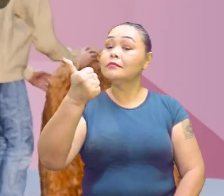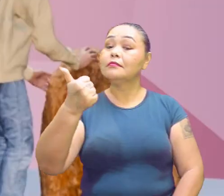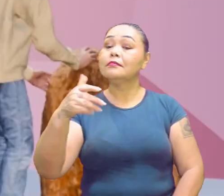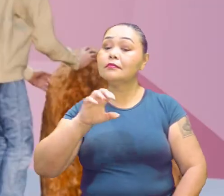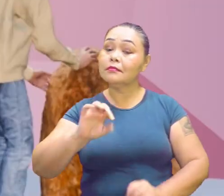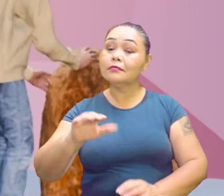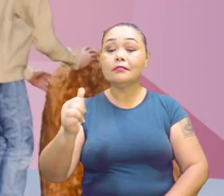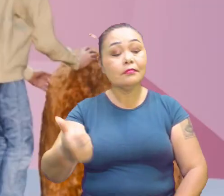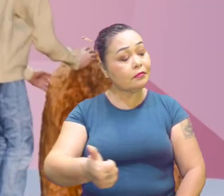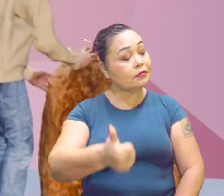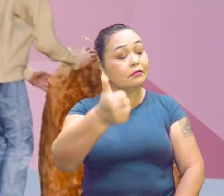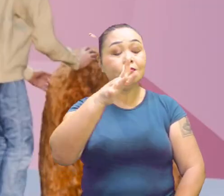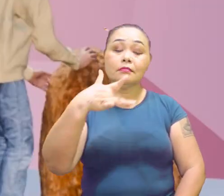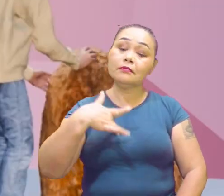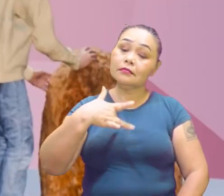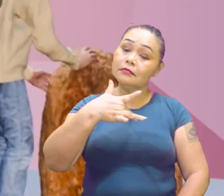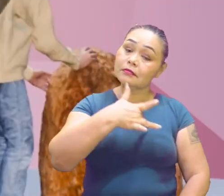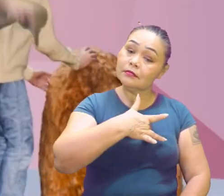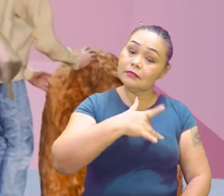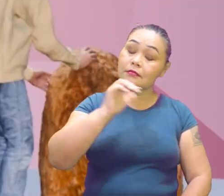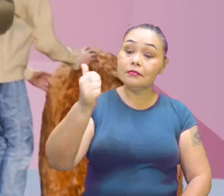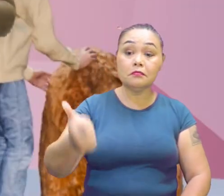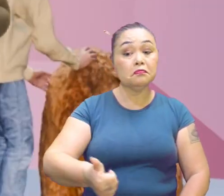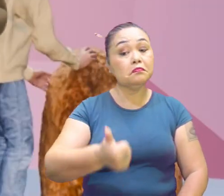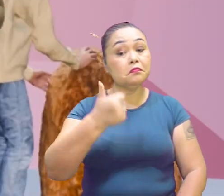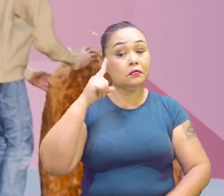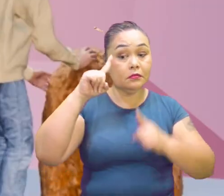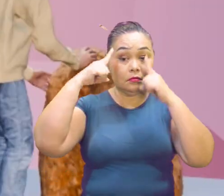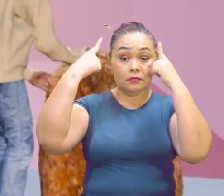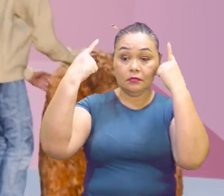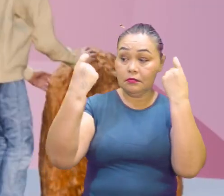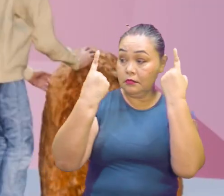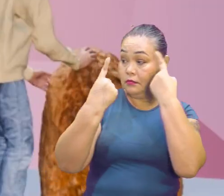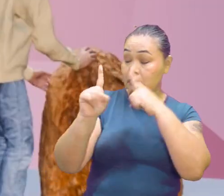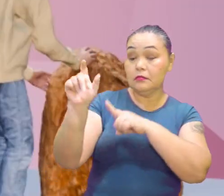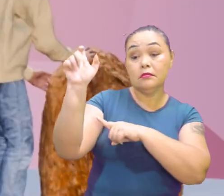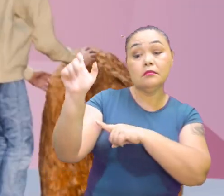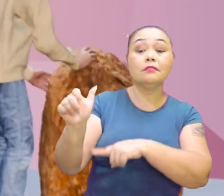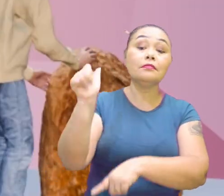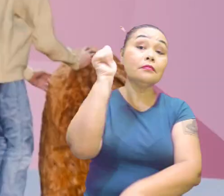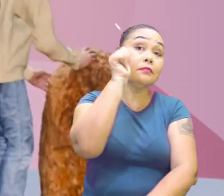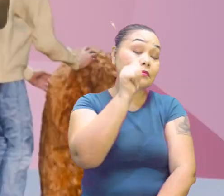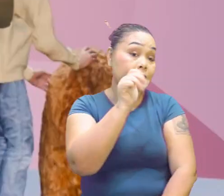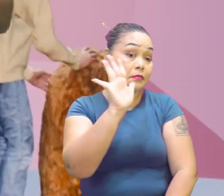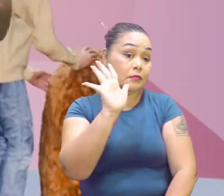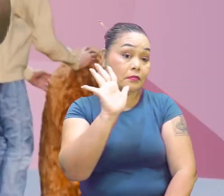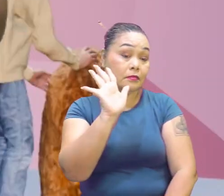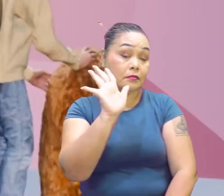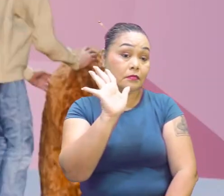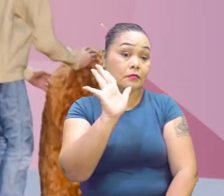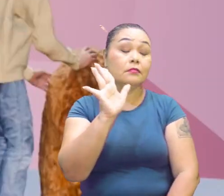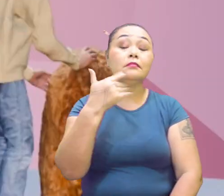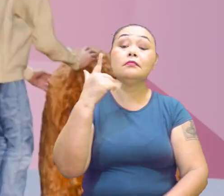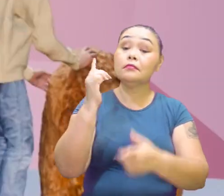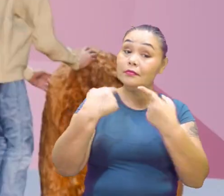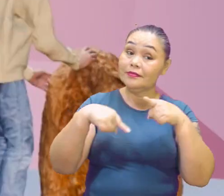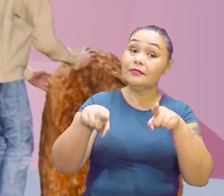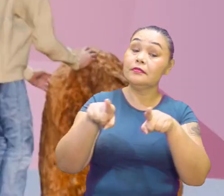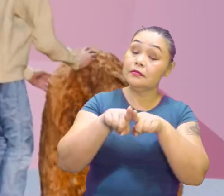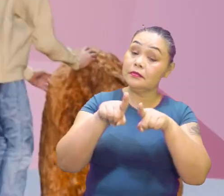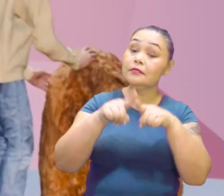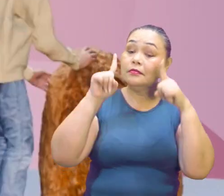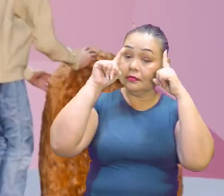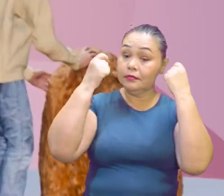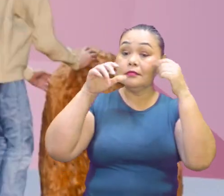para melhorar a saúde, a violência contra a mulher, que é a violência doméstica. Percebe, gente? Então, violência no trânsito. Violência